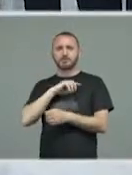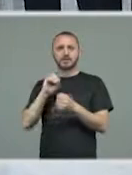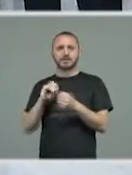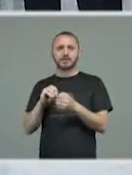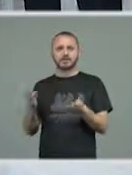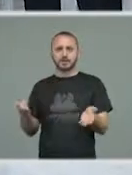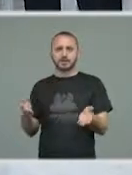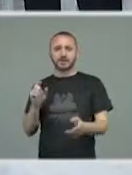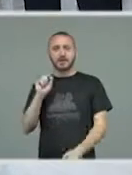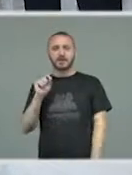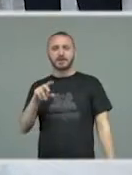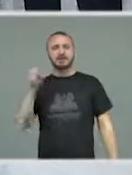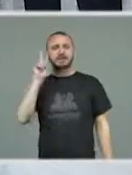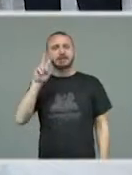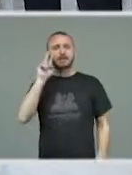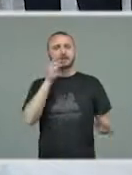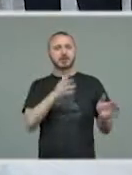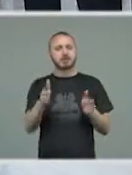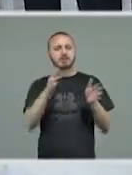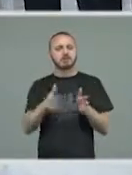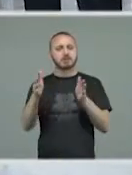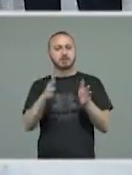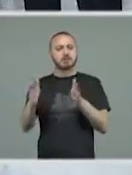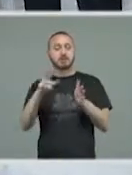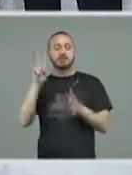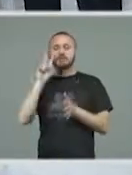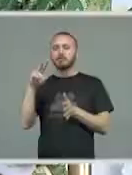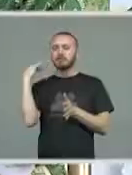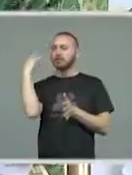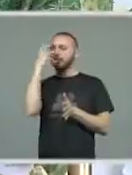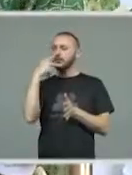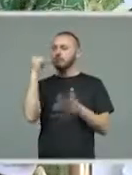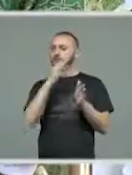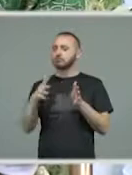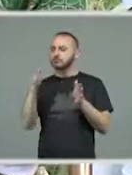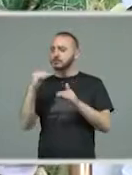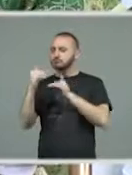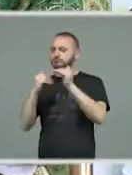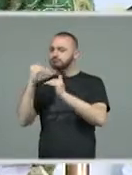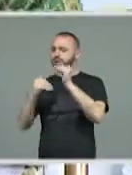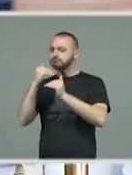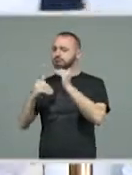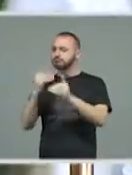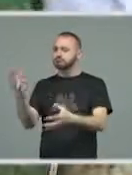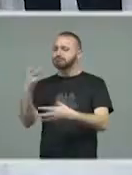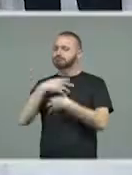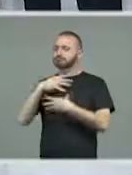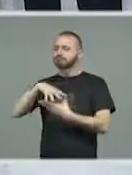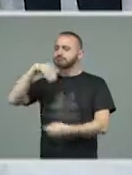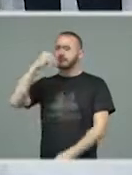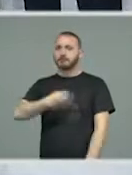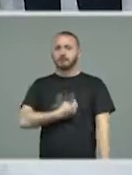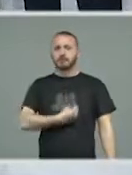Quem acompanha essa história, é lindo ver uma história sendo construída numa espiritualidade